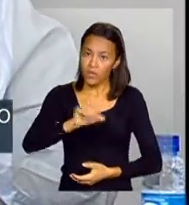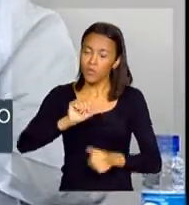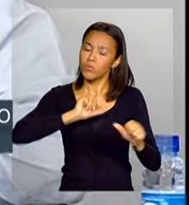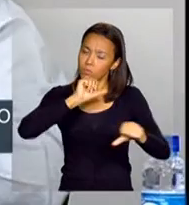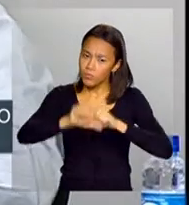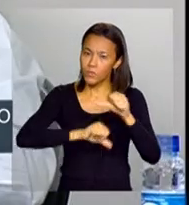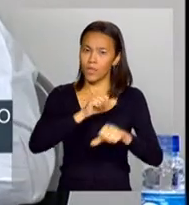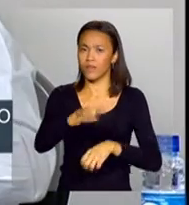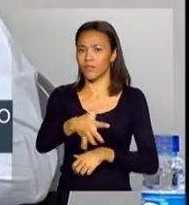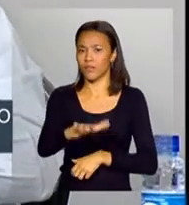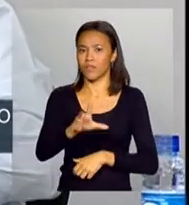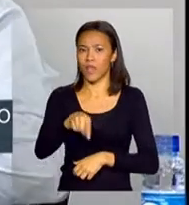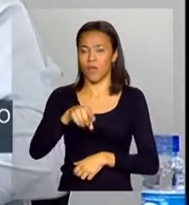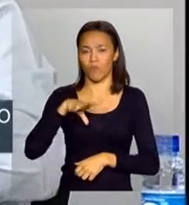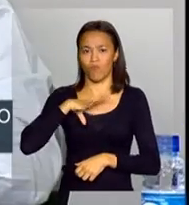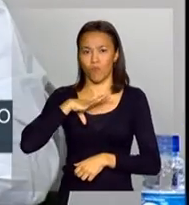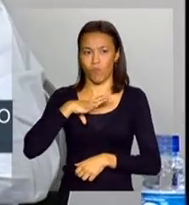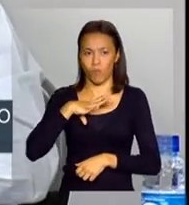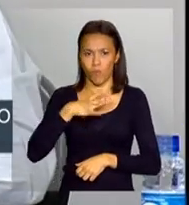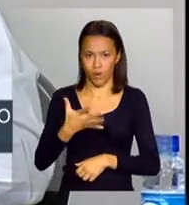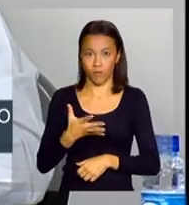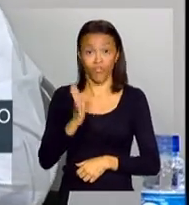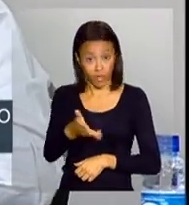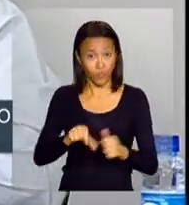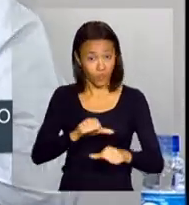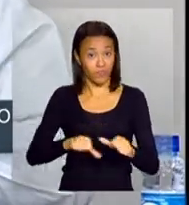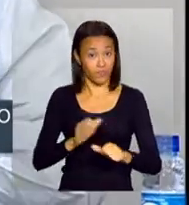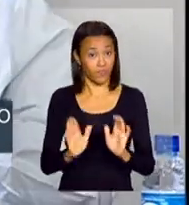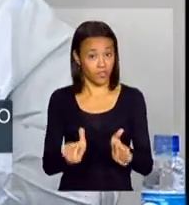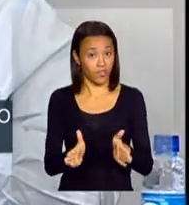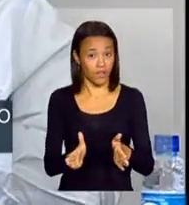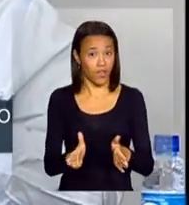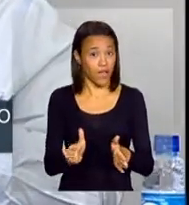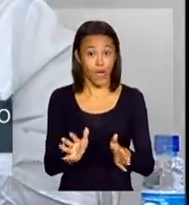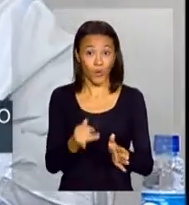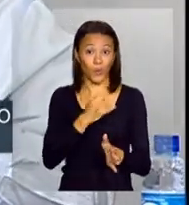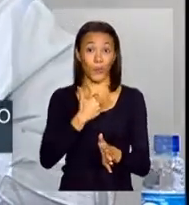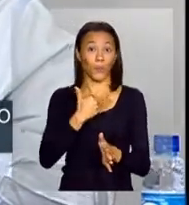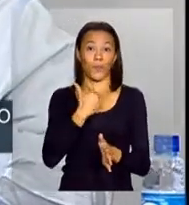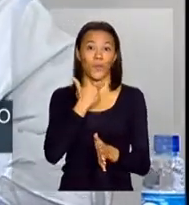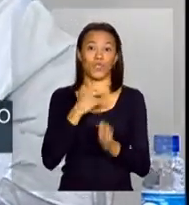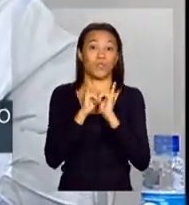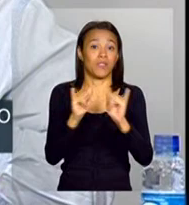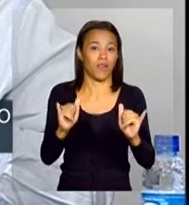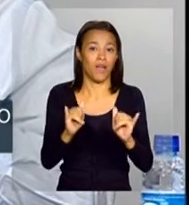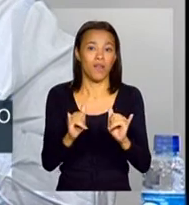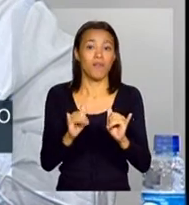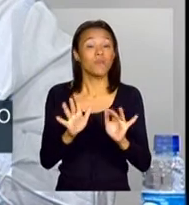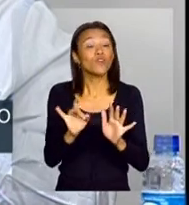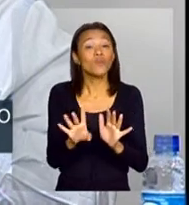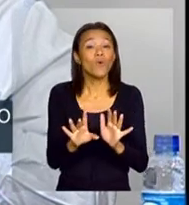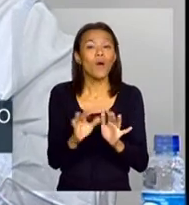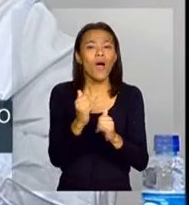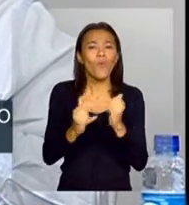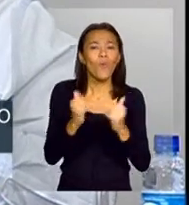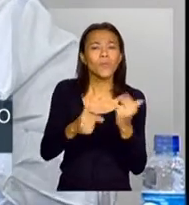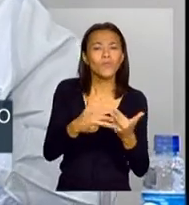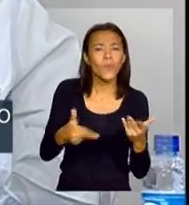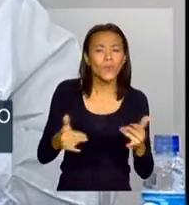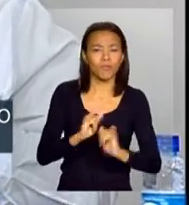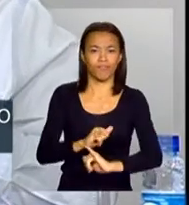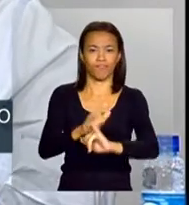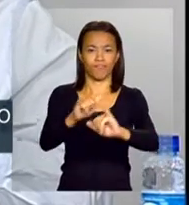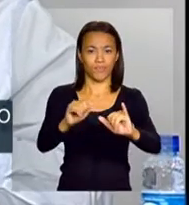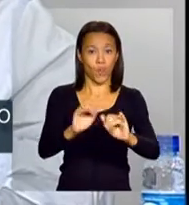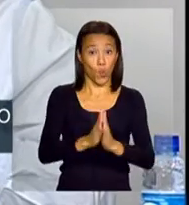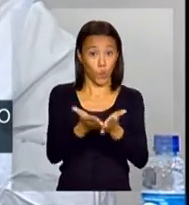isso e talvez um desafio... já mudamos, só que a gente não pode anunciar, só estou contando assim, o prefácio. O livro,